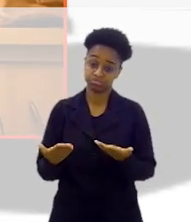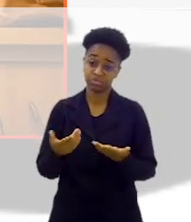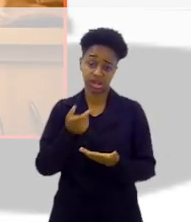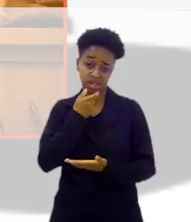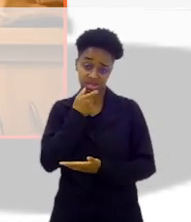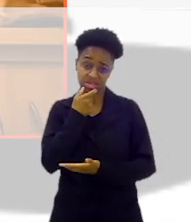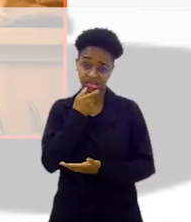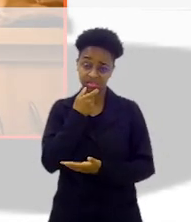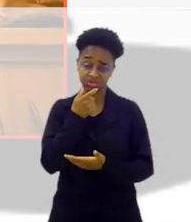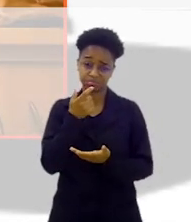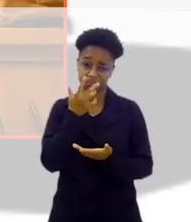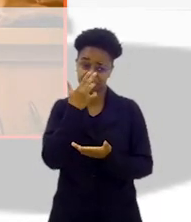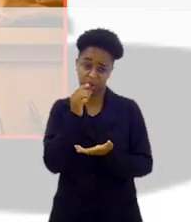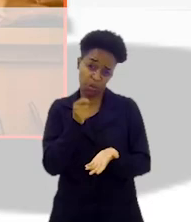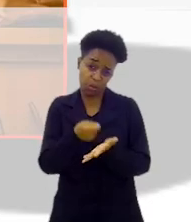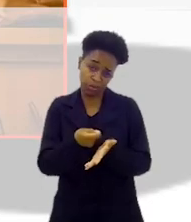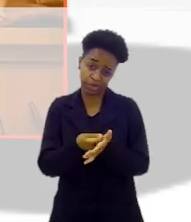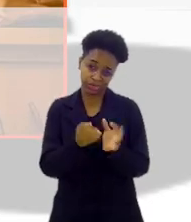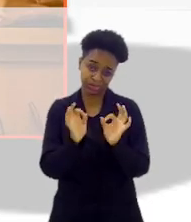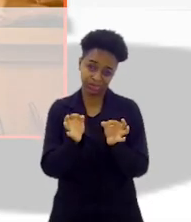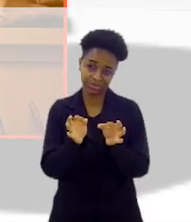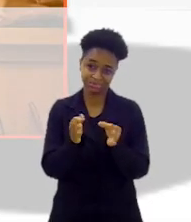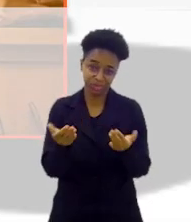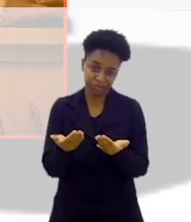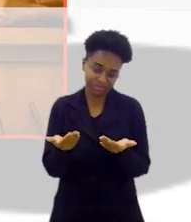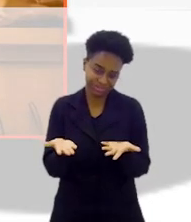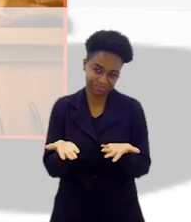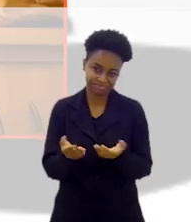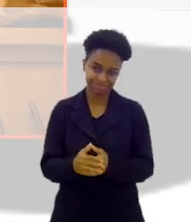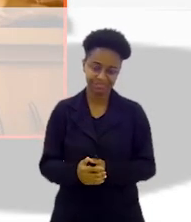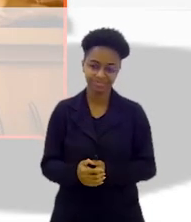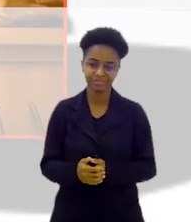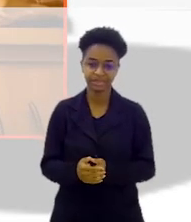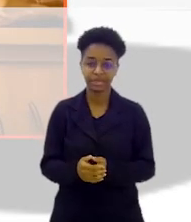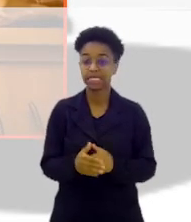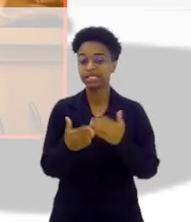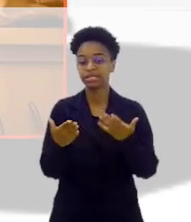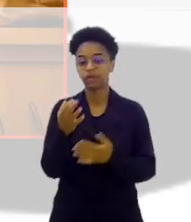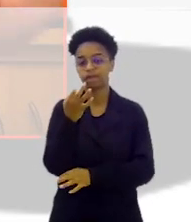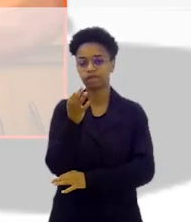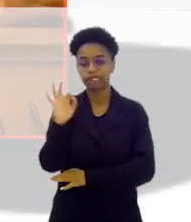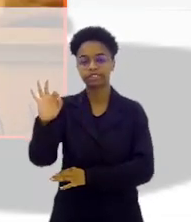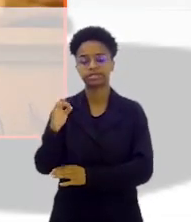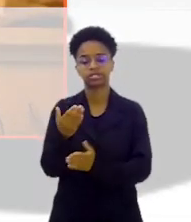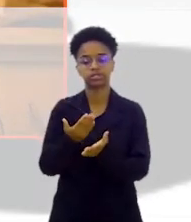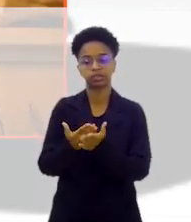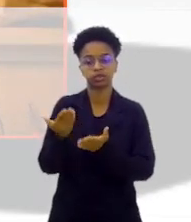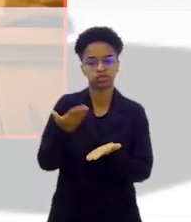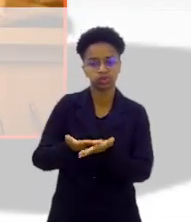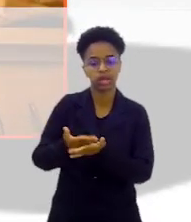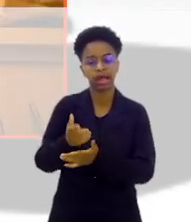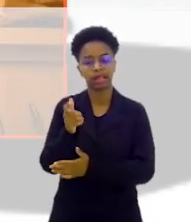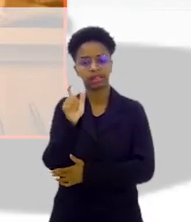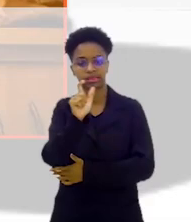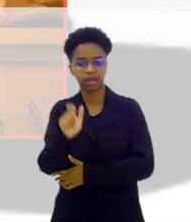Aí, como o inglês é inevitável para a gente hoje em dia, aí o francês, o italiano, o